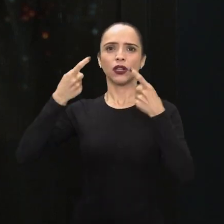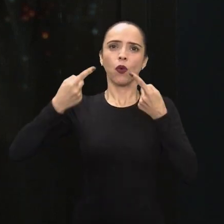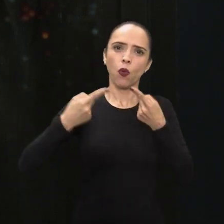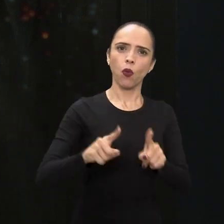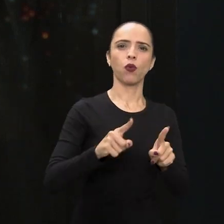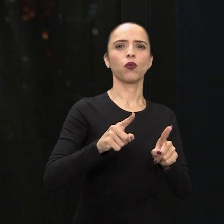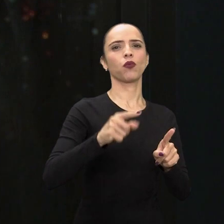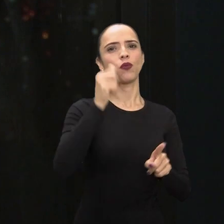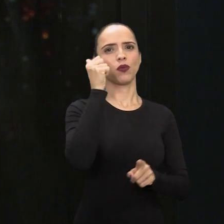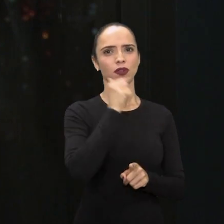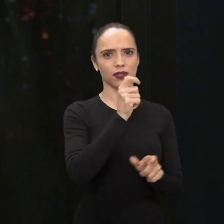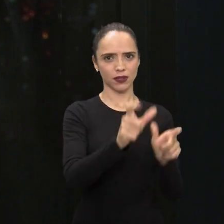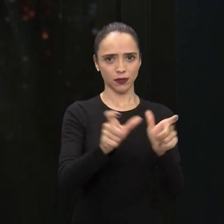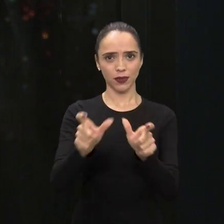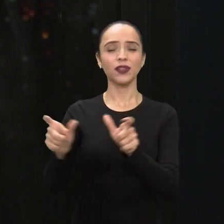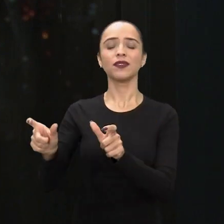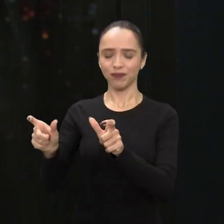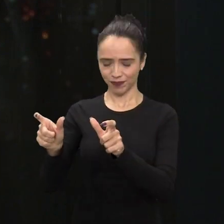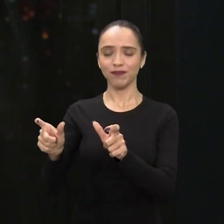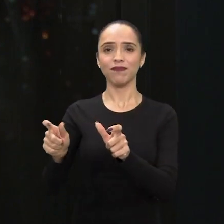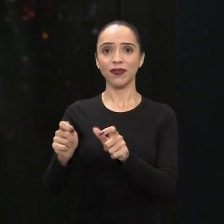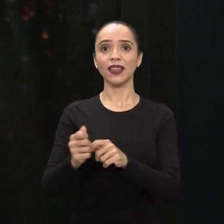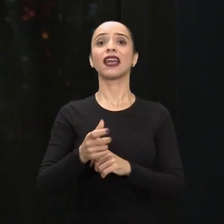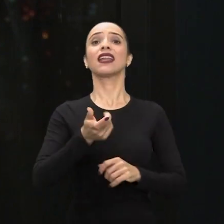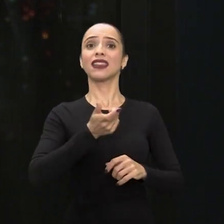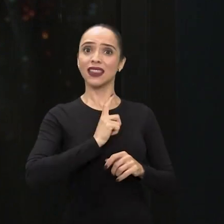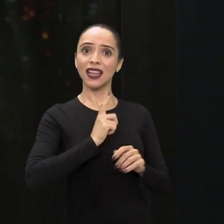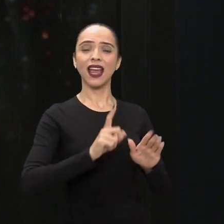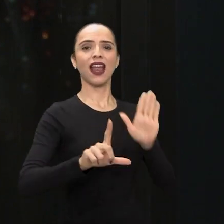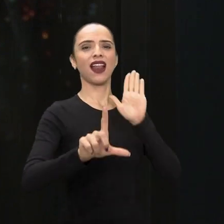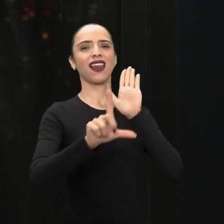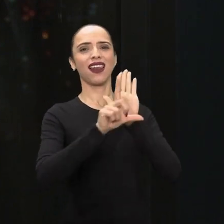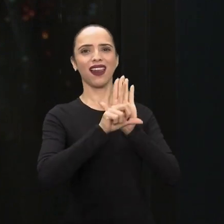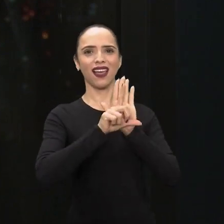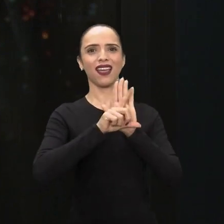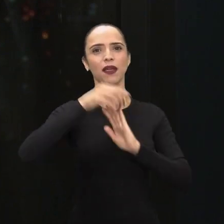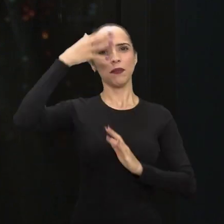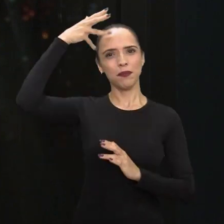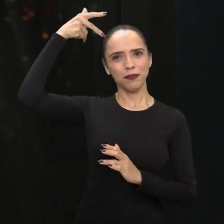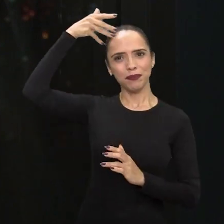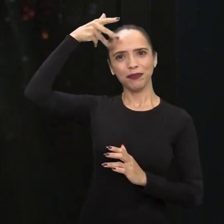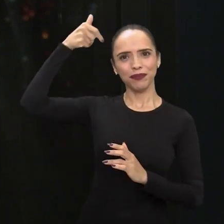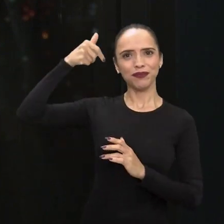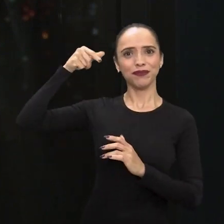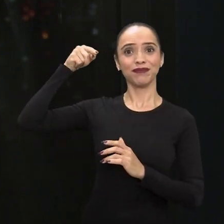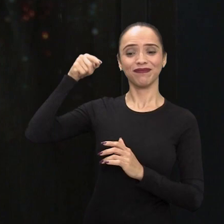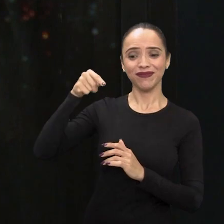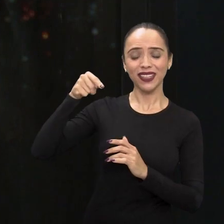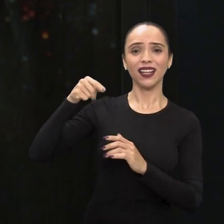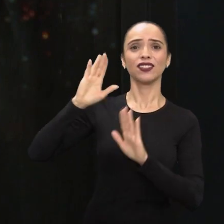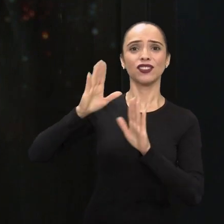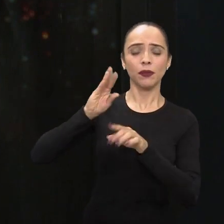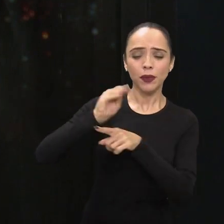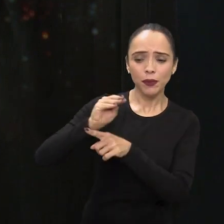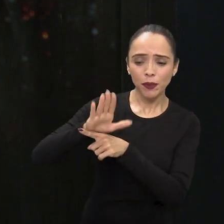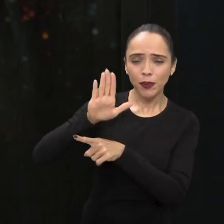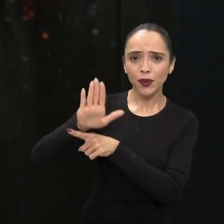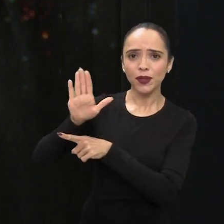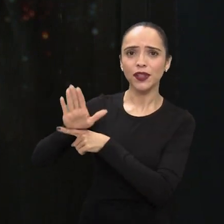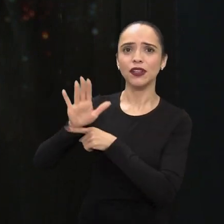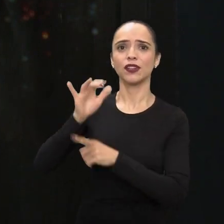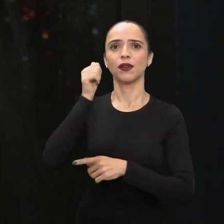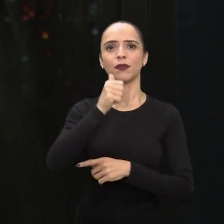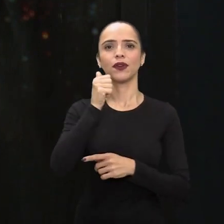de violência e mesmo com a Lei Maria da Penha mesmo com um reconhecimento que foi colocar o feminicídio quanto